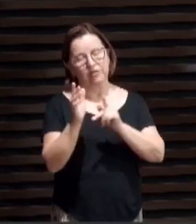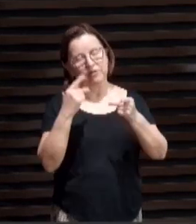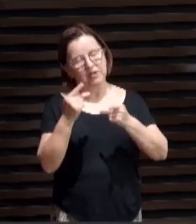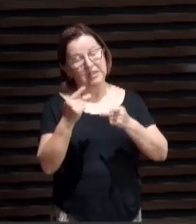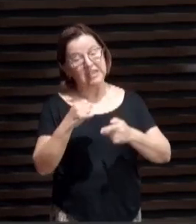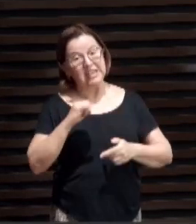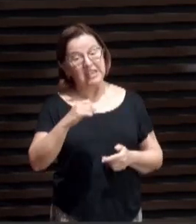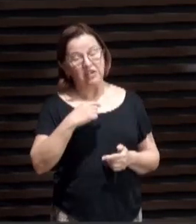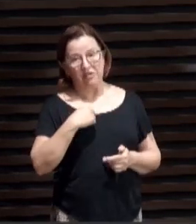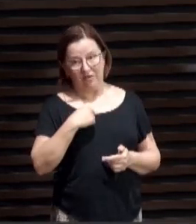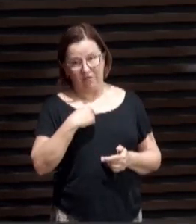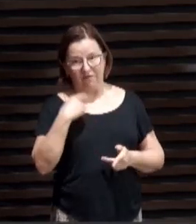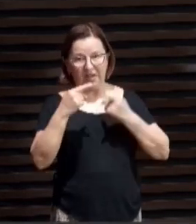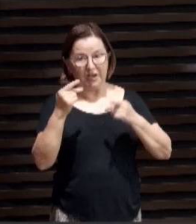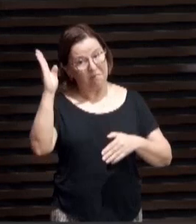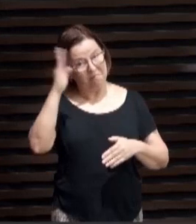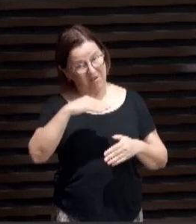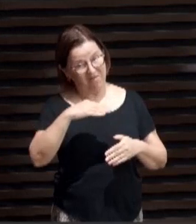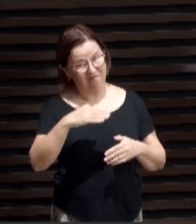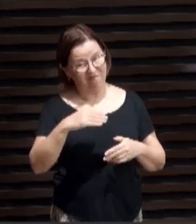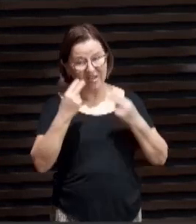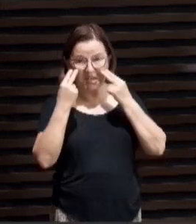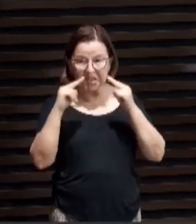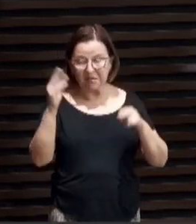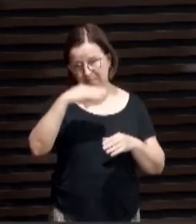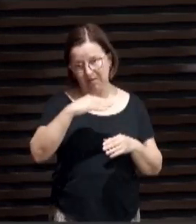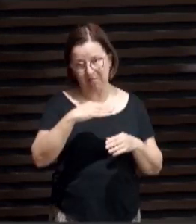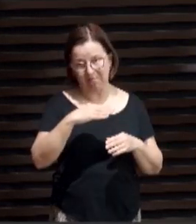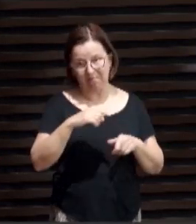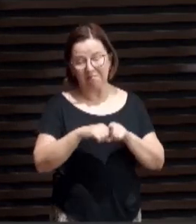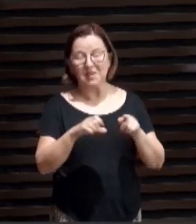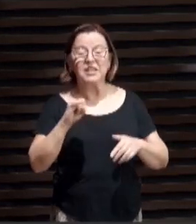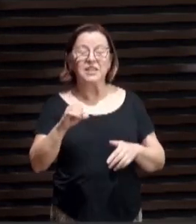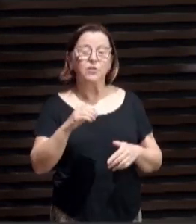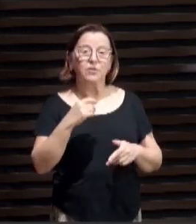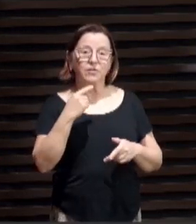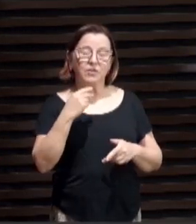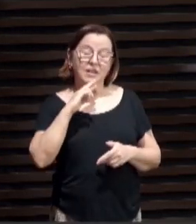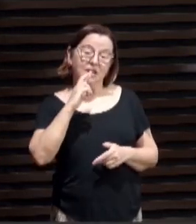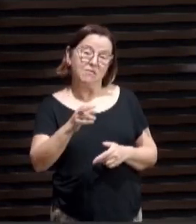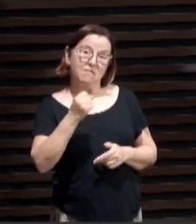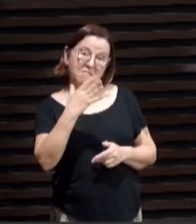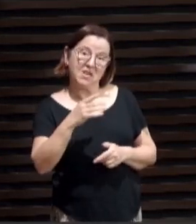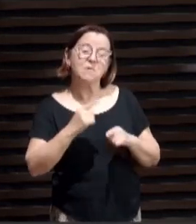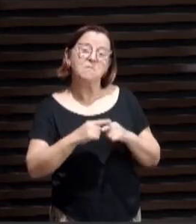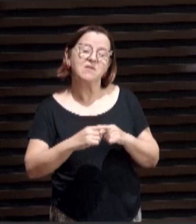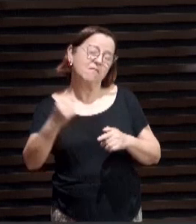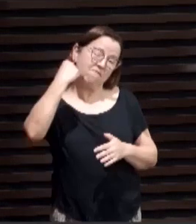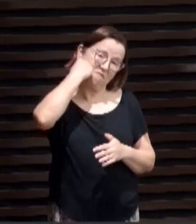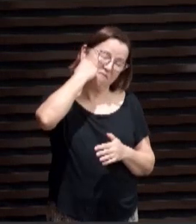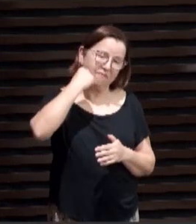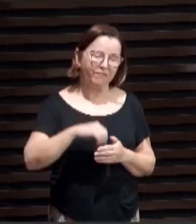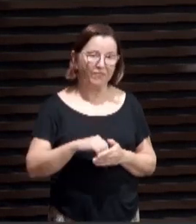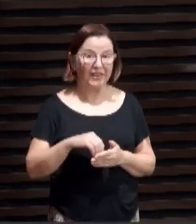dá testemunho do mal. Mas se falei bem, por que me feres? Então Anás o enviou manietado